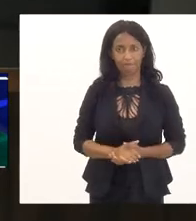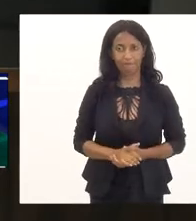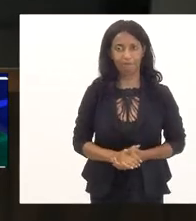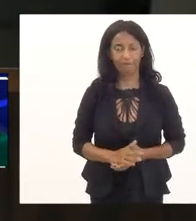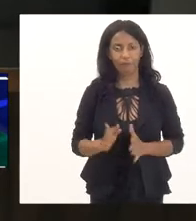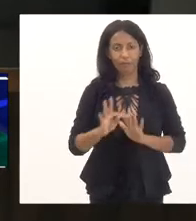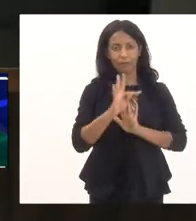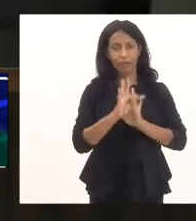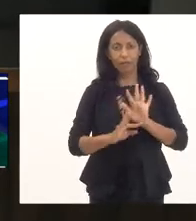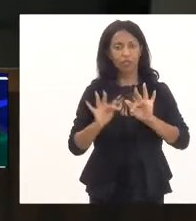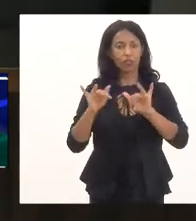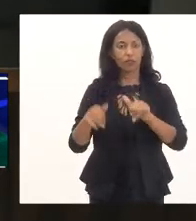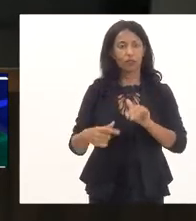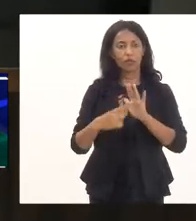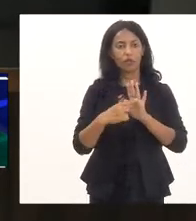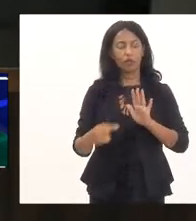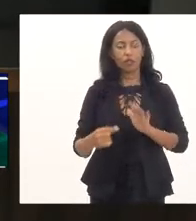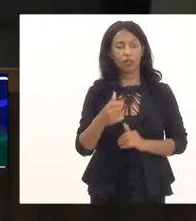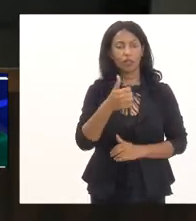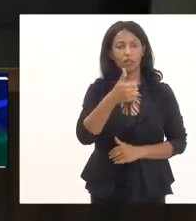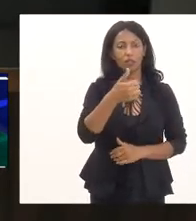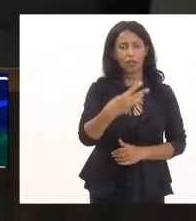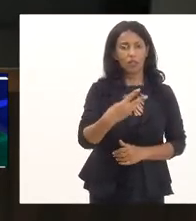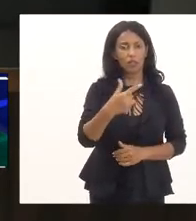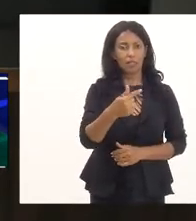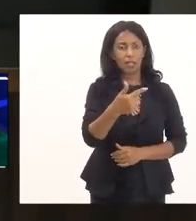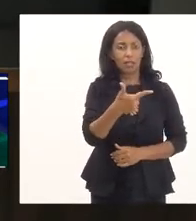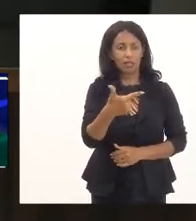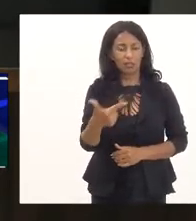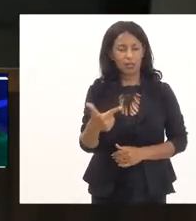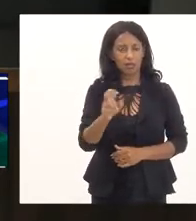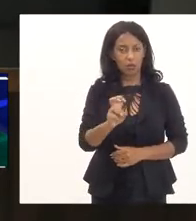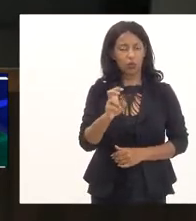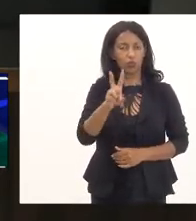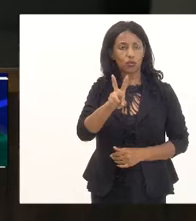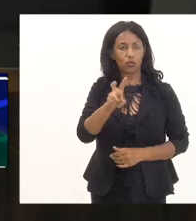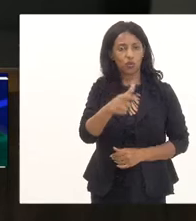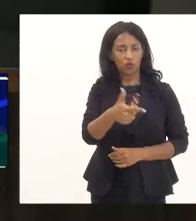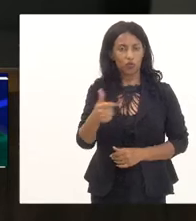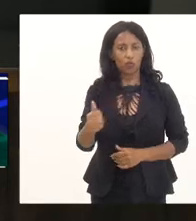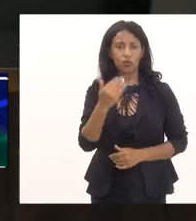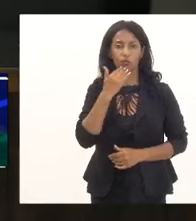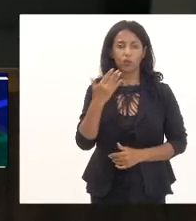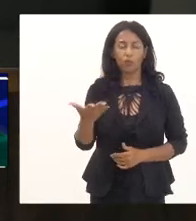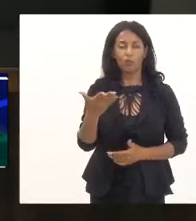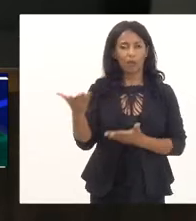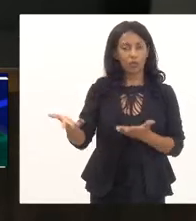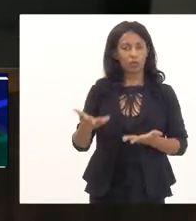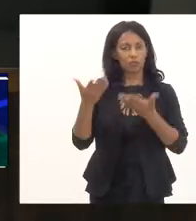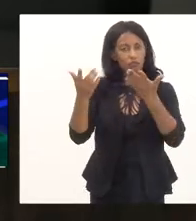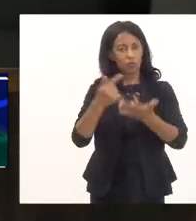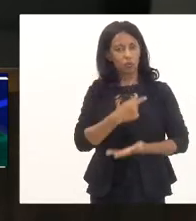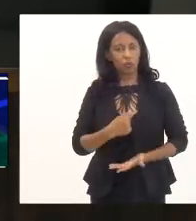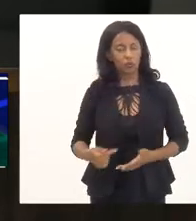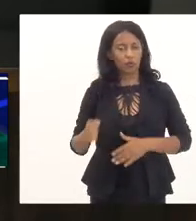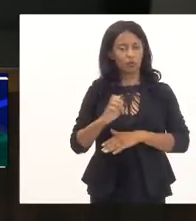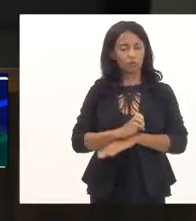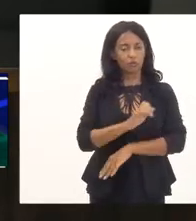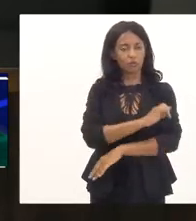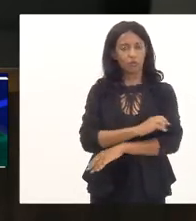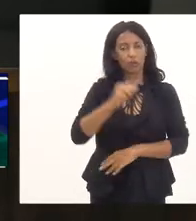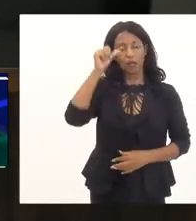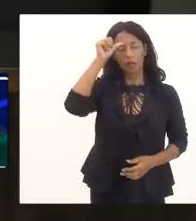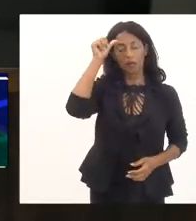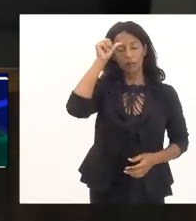Anuncio. Redação final, indicação legislativa 375 de 21, de autoria do deputado Max Lemos, que solicita ao excelentíssimo senhor governador do estado do Rio de Janeiro, senhor